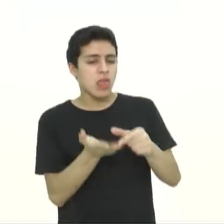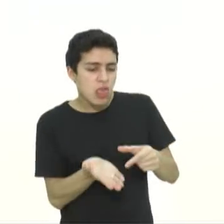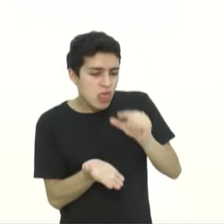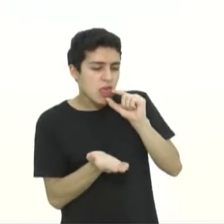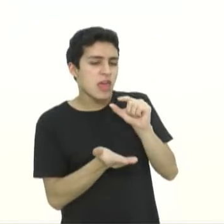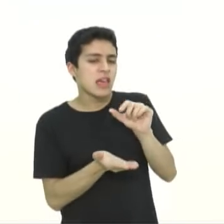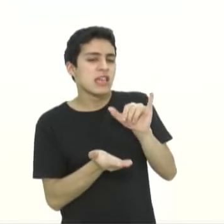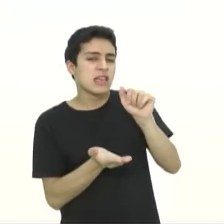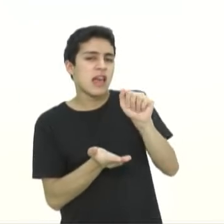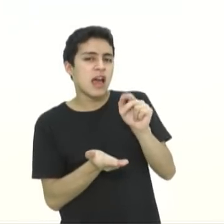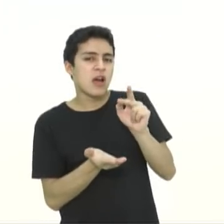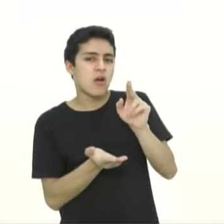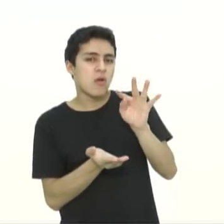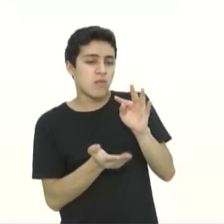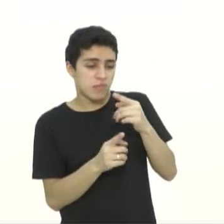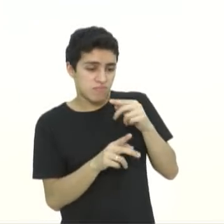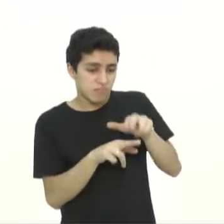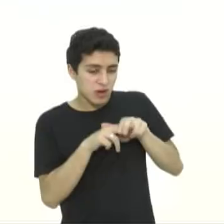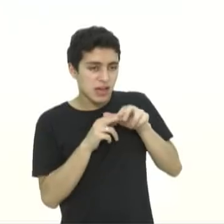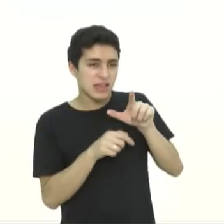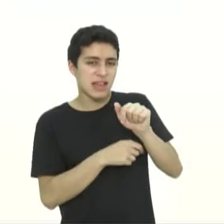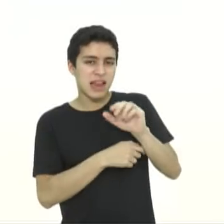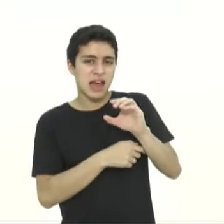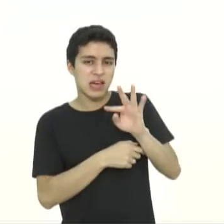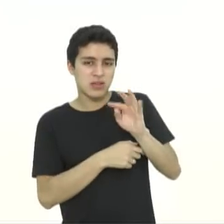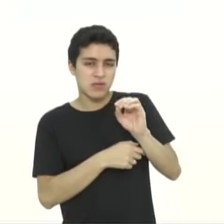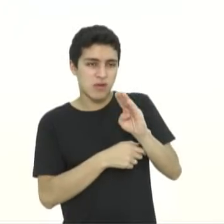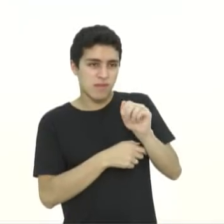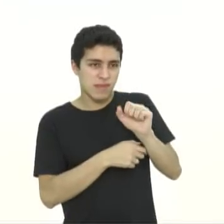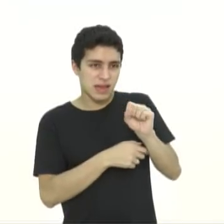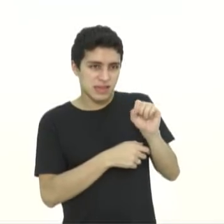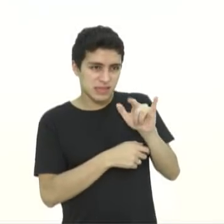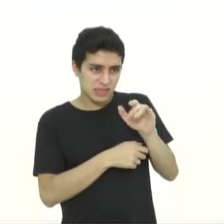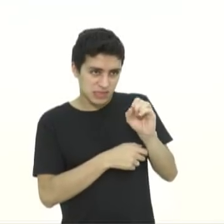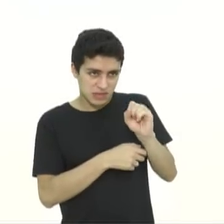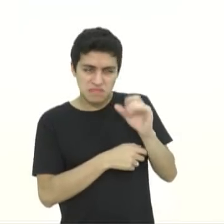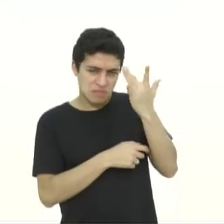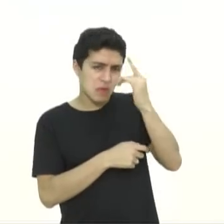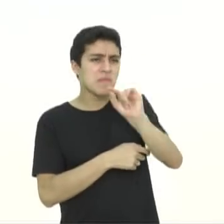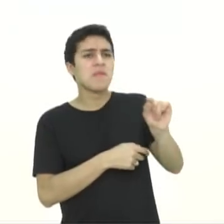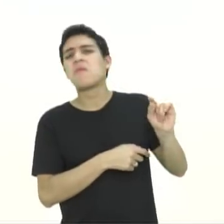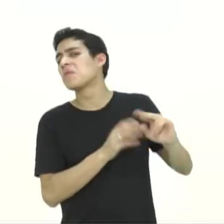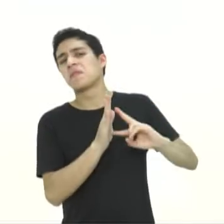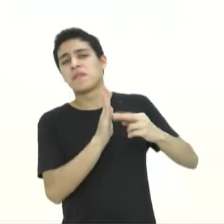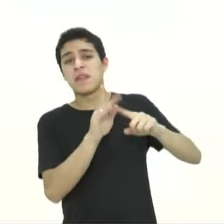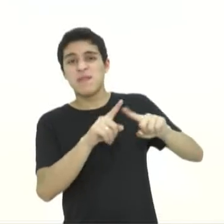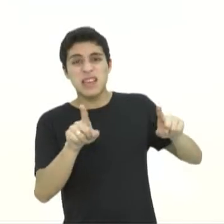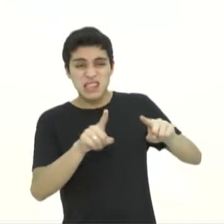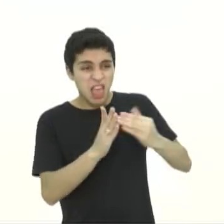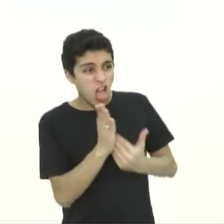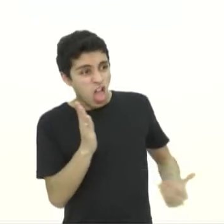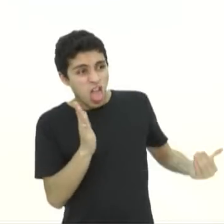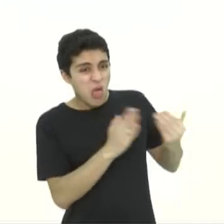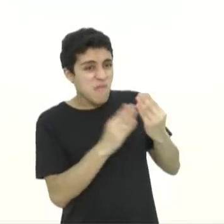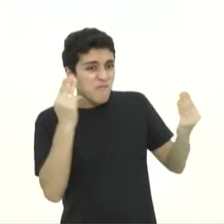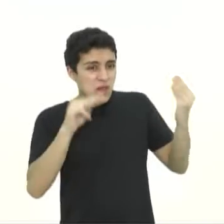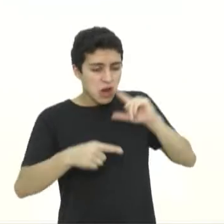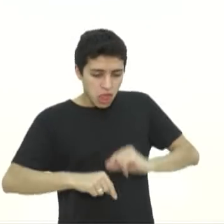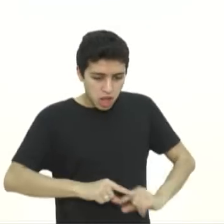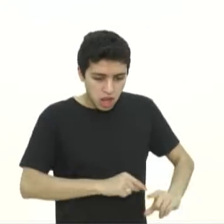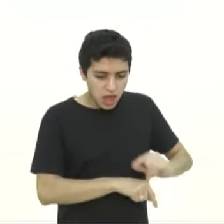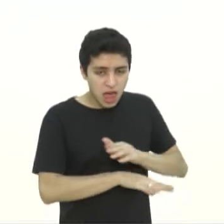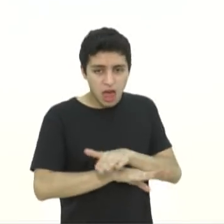pelos lactobacilos, que ninguém sabe bem o que é, mas que aos bilhões ajudam a digestão. Explique qual